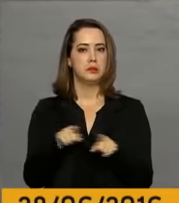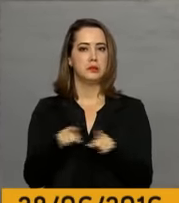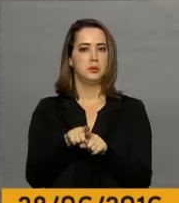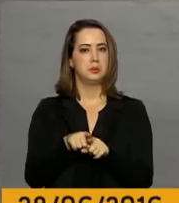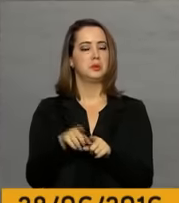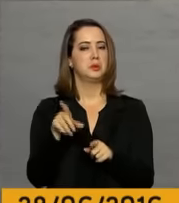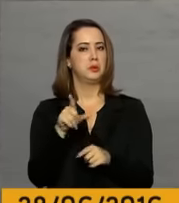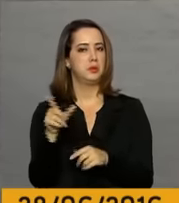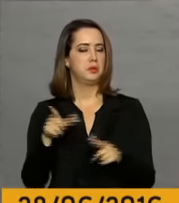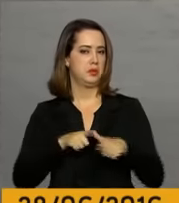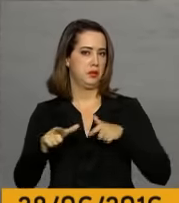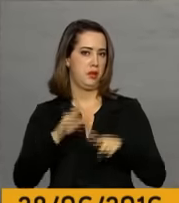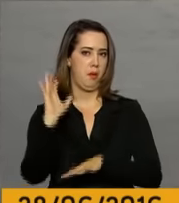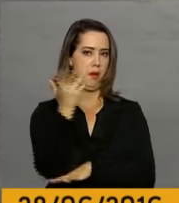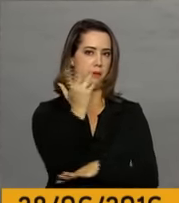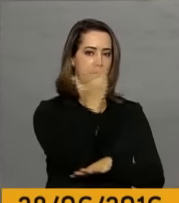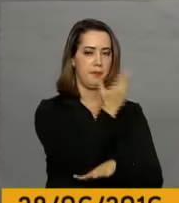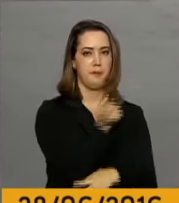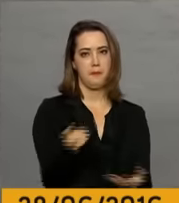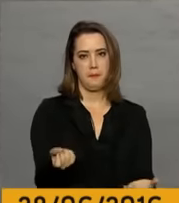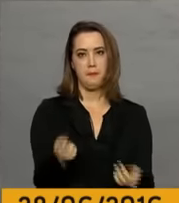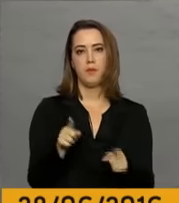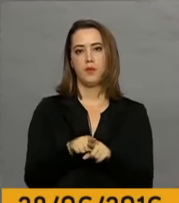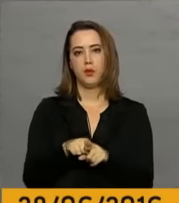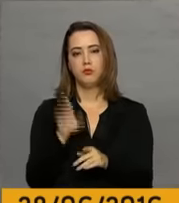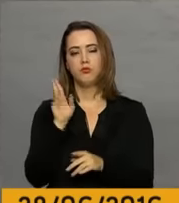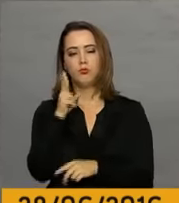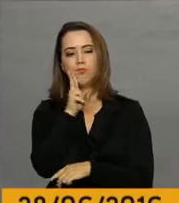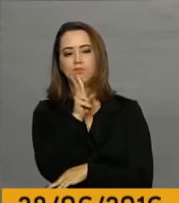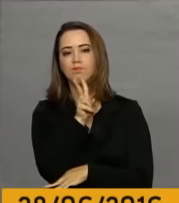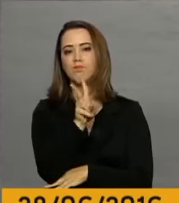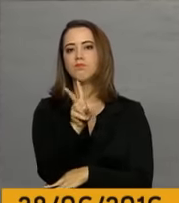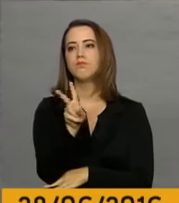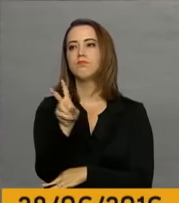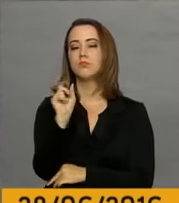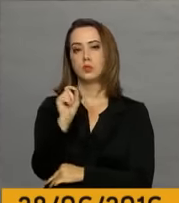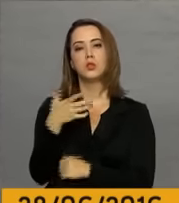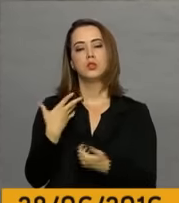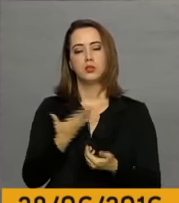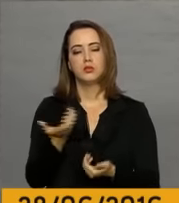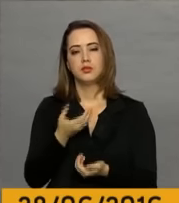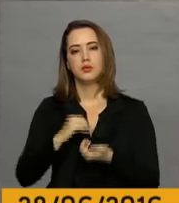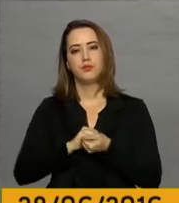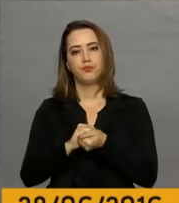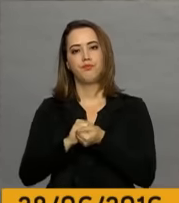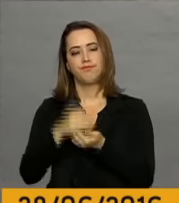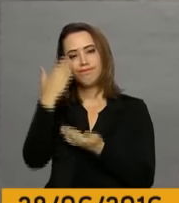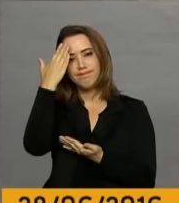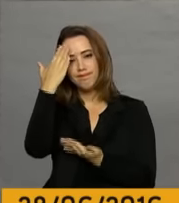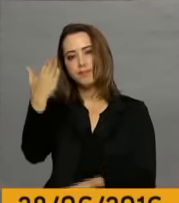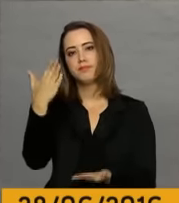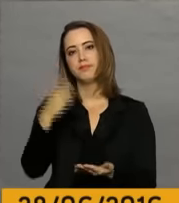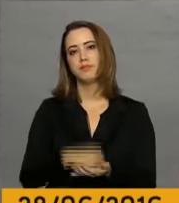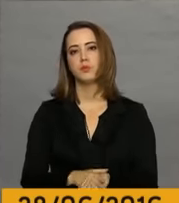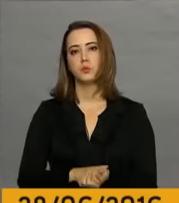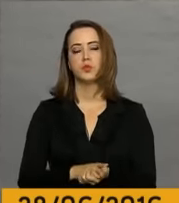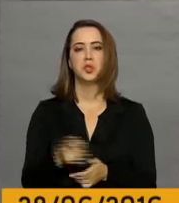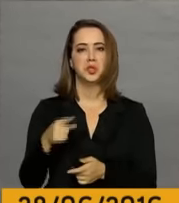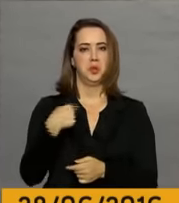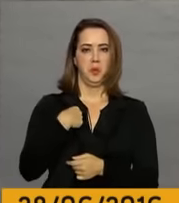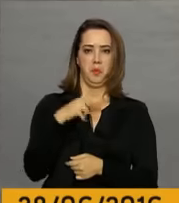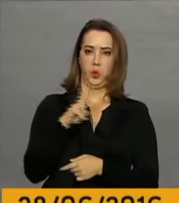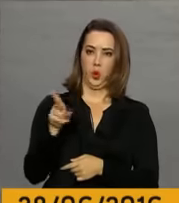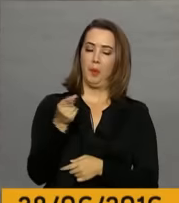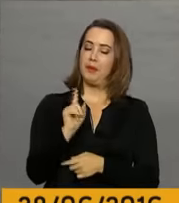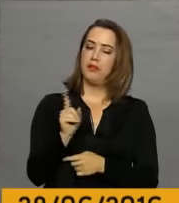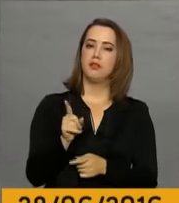ambientalista não é eu acompanho há tanto tempo esta atividade eu quero cumprimentá-los e agradecer não em